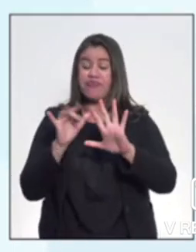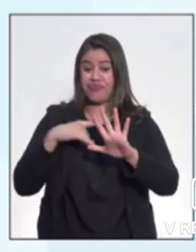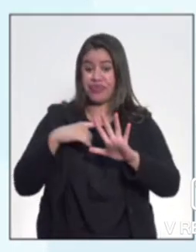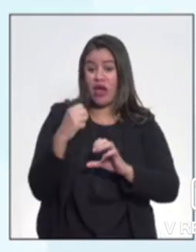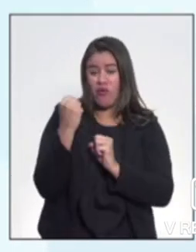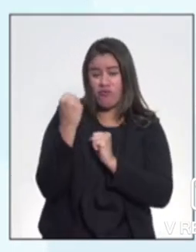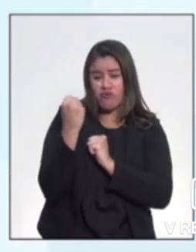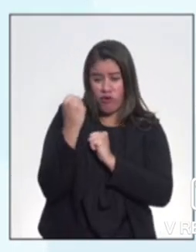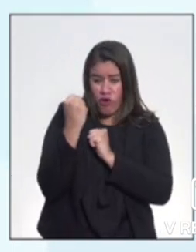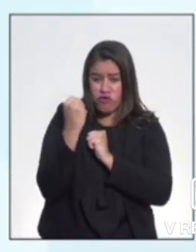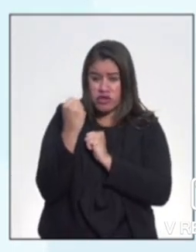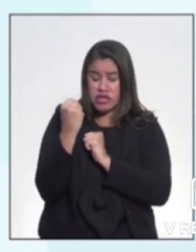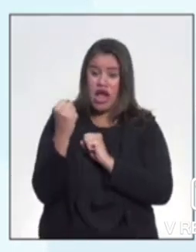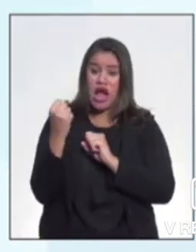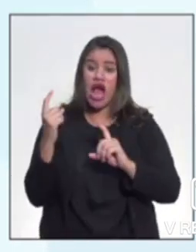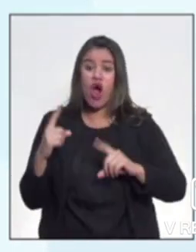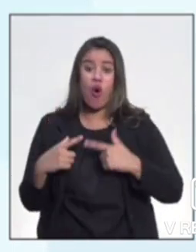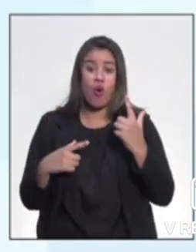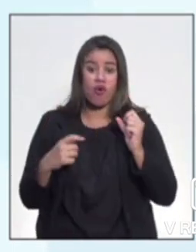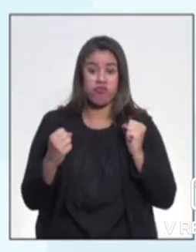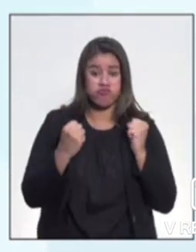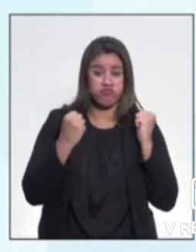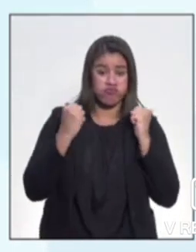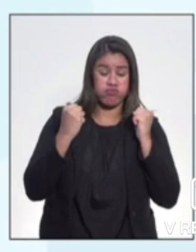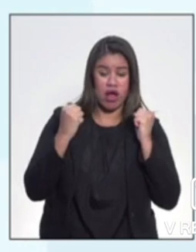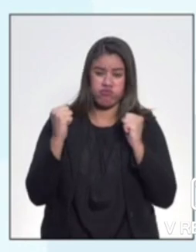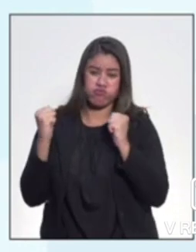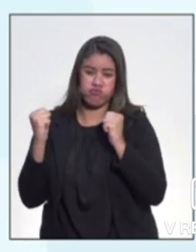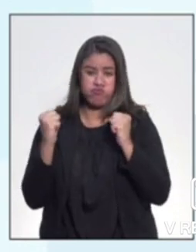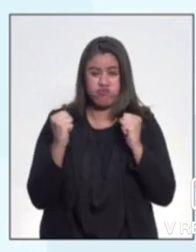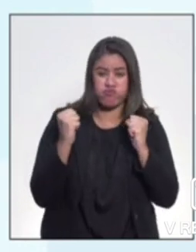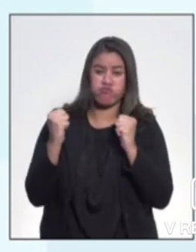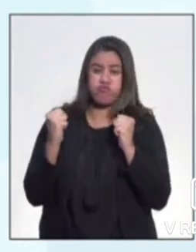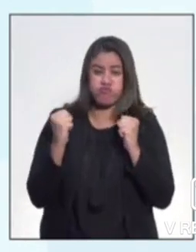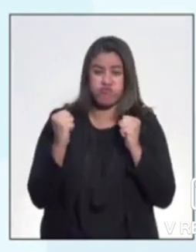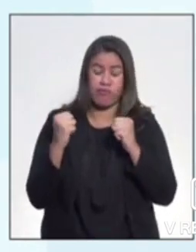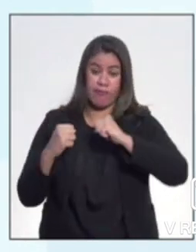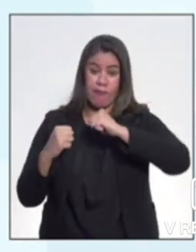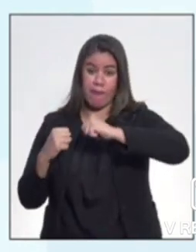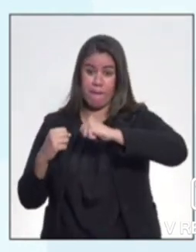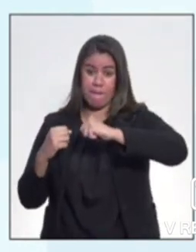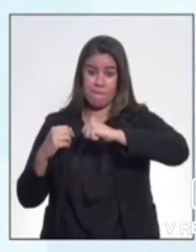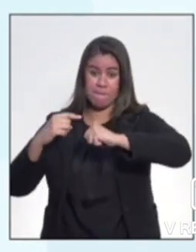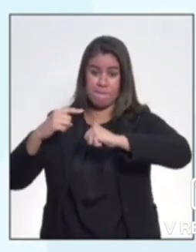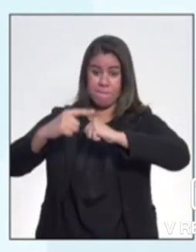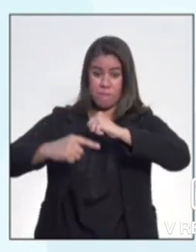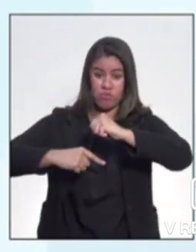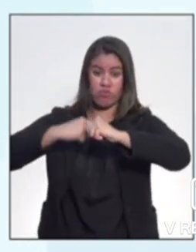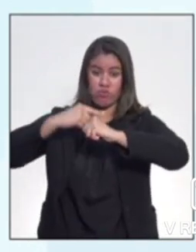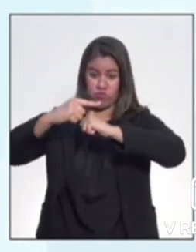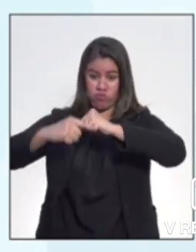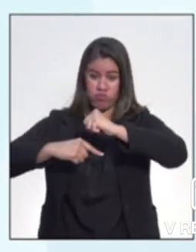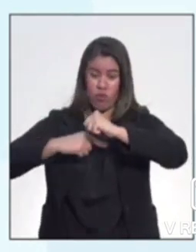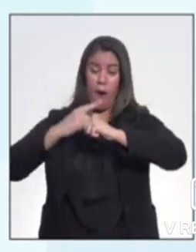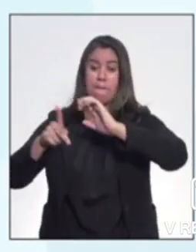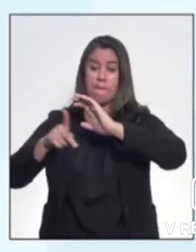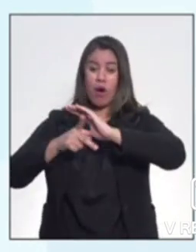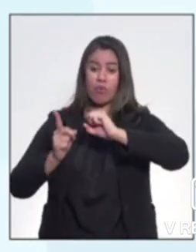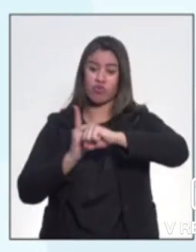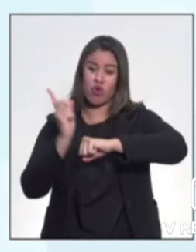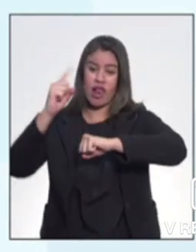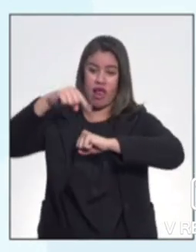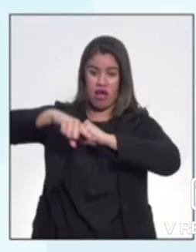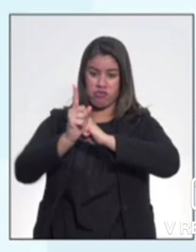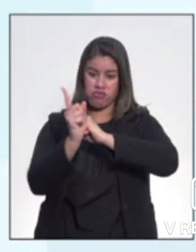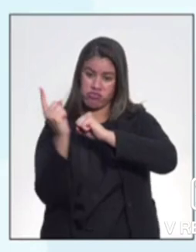anulando a outra, aí você encontra a órbita do elétron. Só que isso não é uma constante, né? Ele vai e volta,